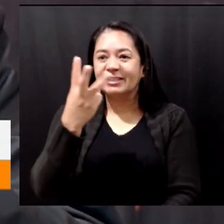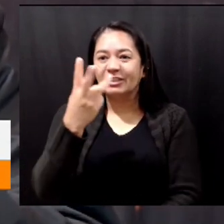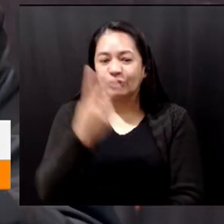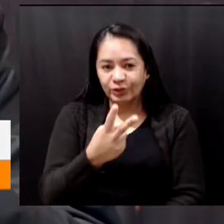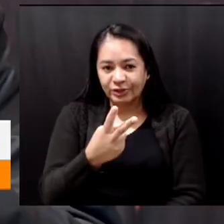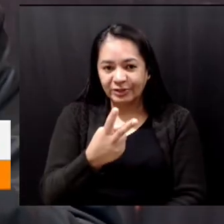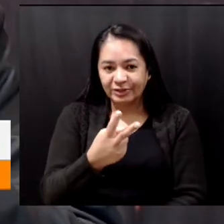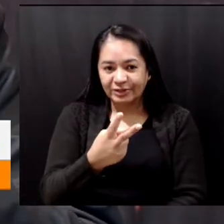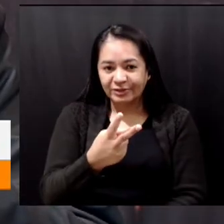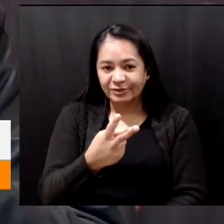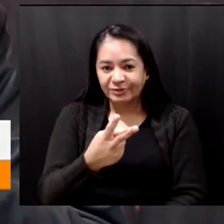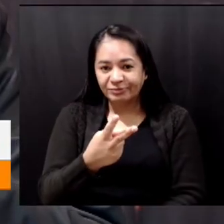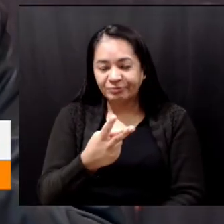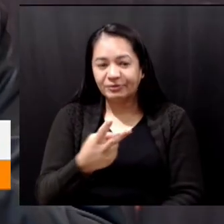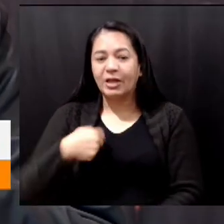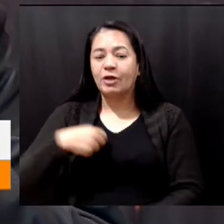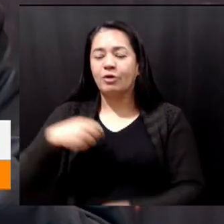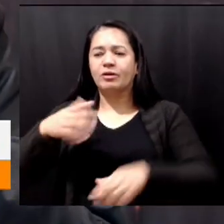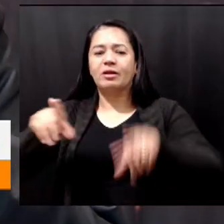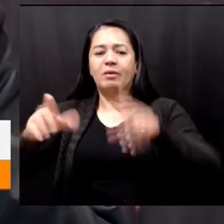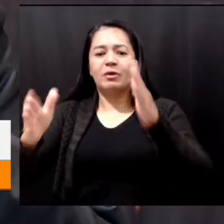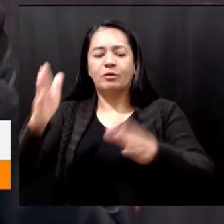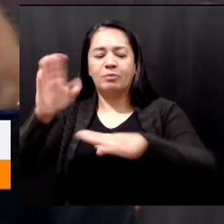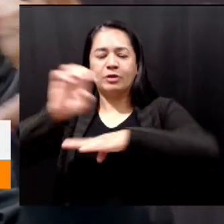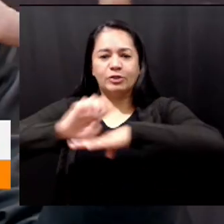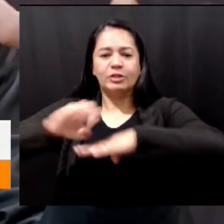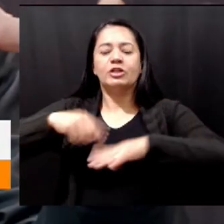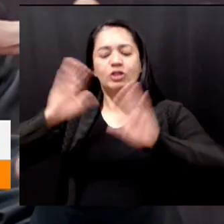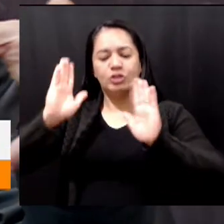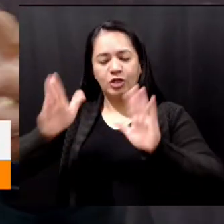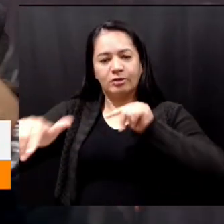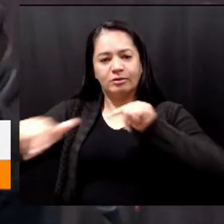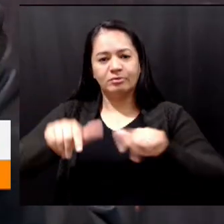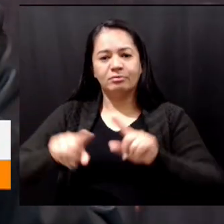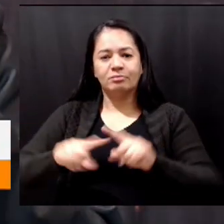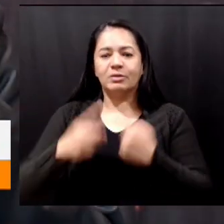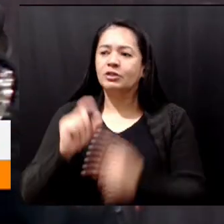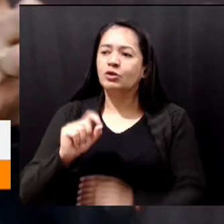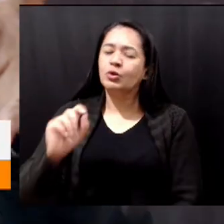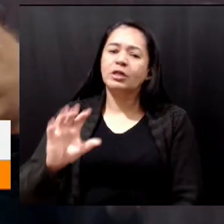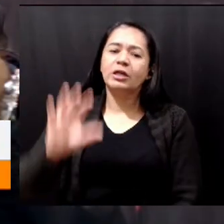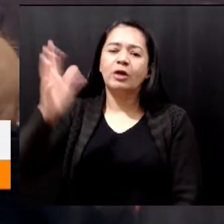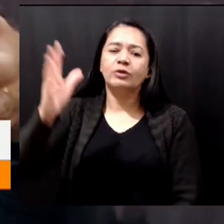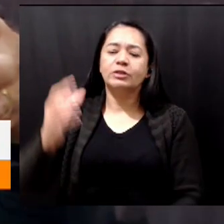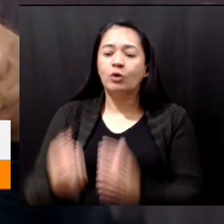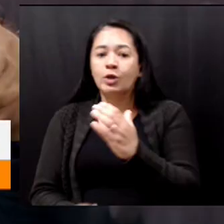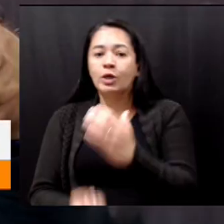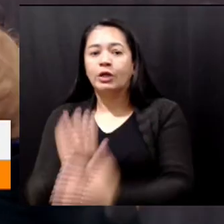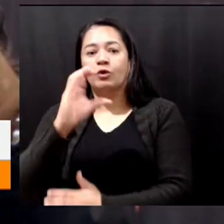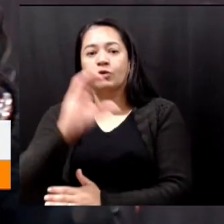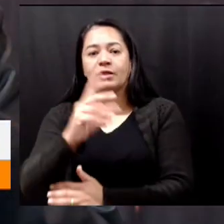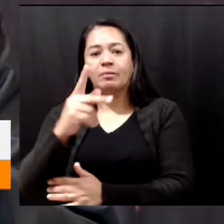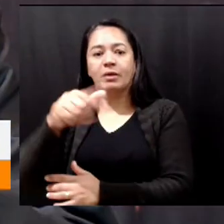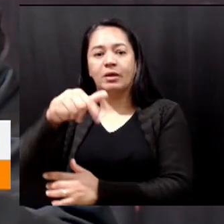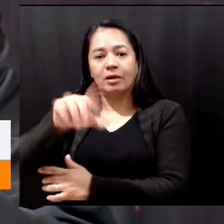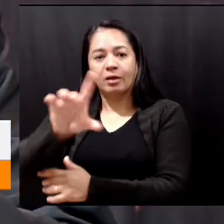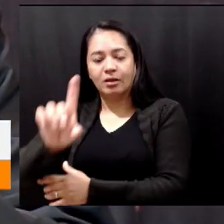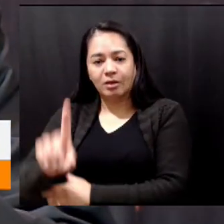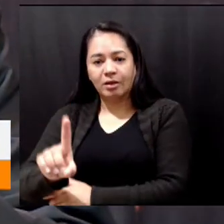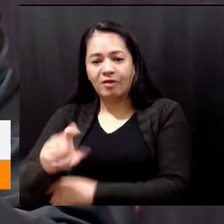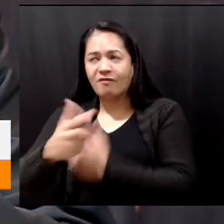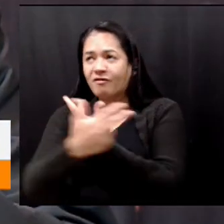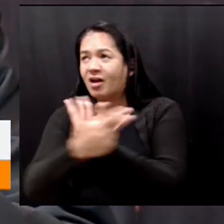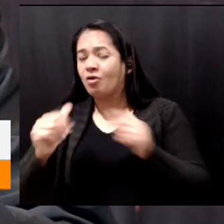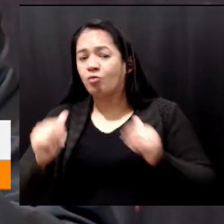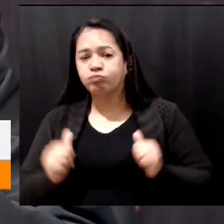desenvolvimento de negócio e comercial lá. O que aconteceu quando criaram o CPQD? Várias iniciativas aconteciam no Brasil na criação de